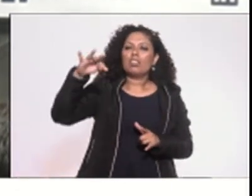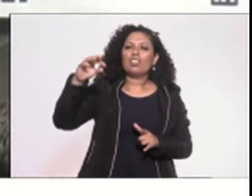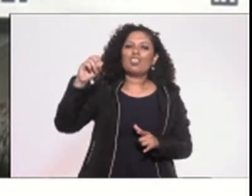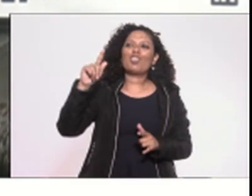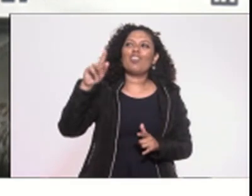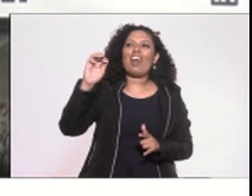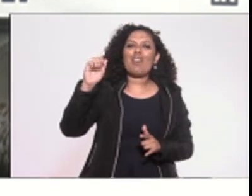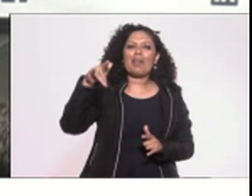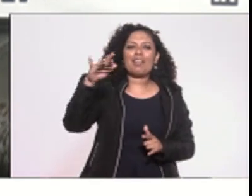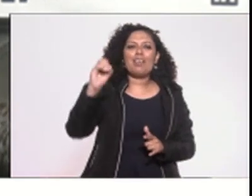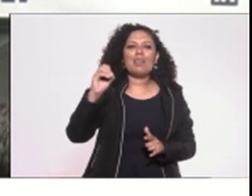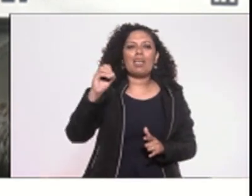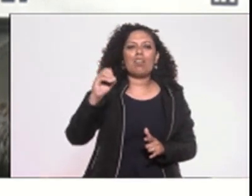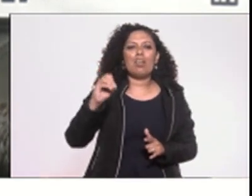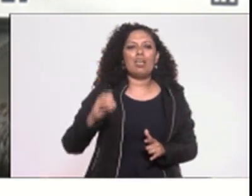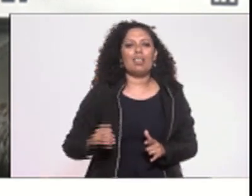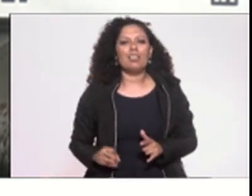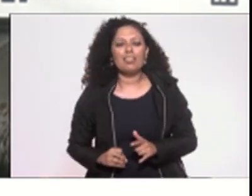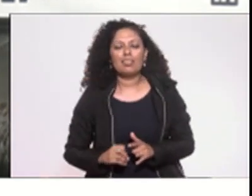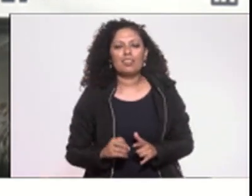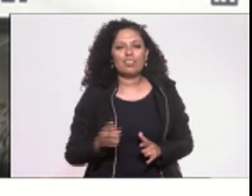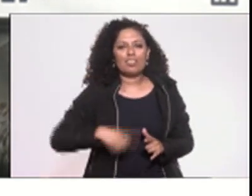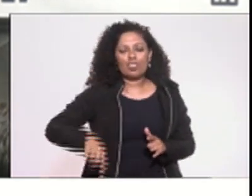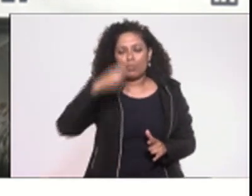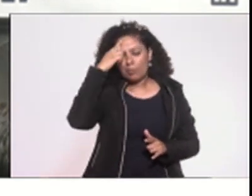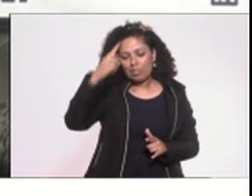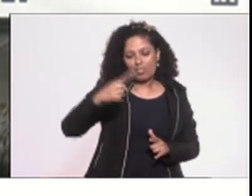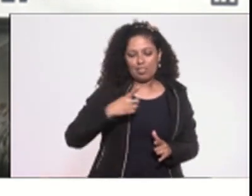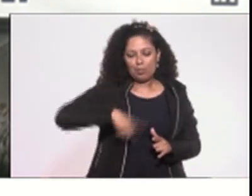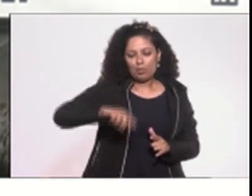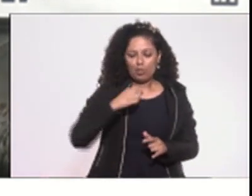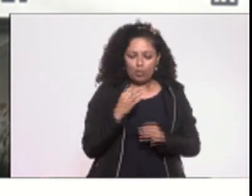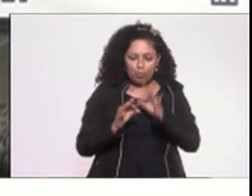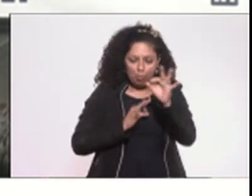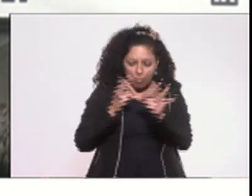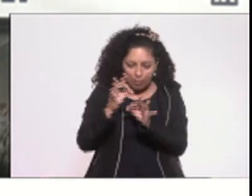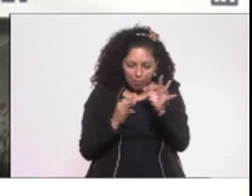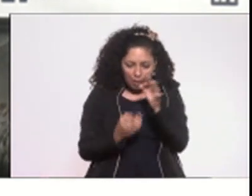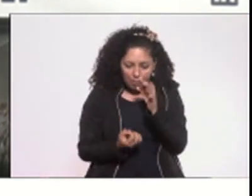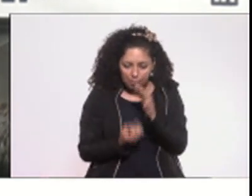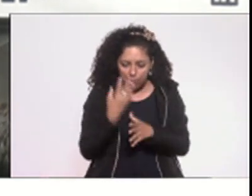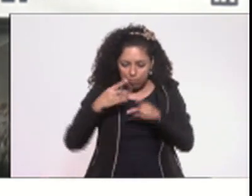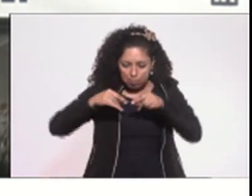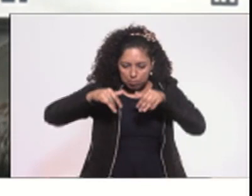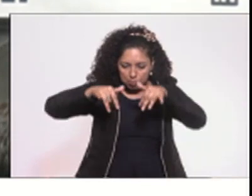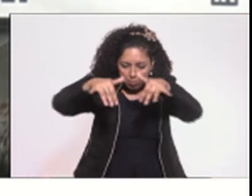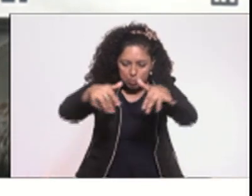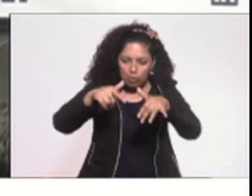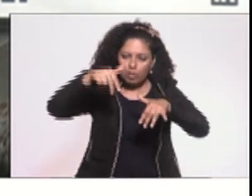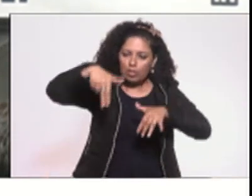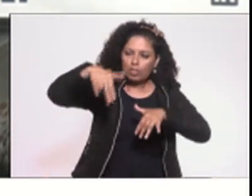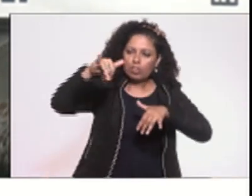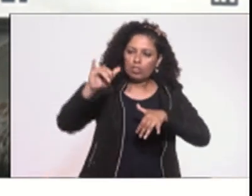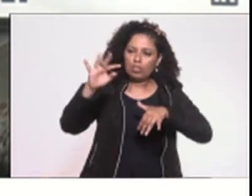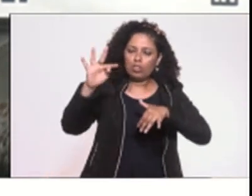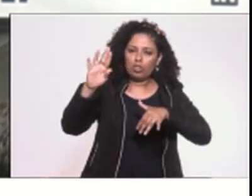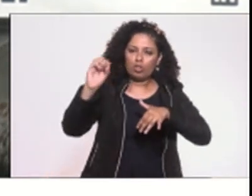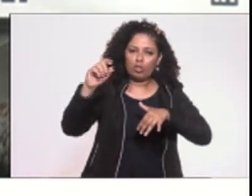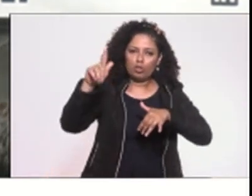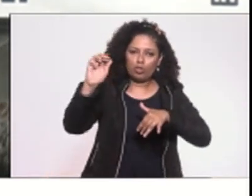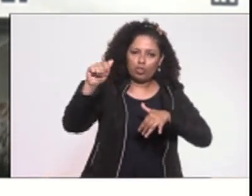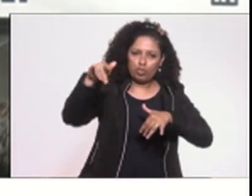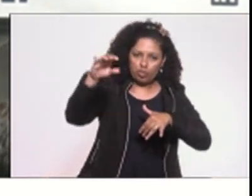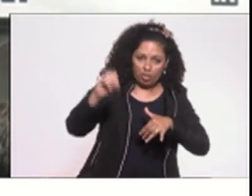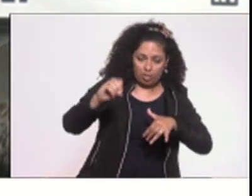crítico. Quando a gente pensa de como a gente fabrica esse fertilizante nitrogenado, em geral, a